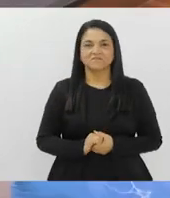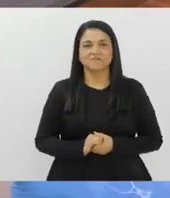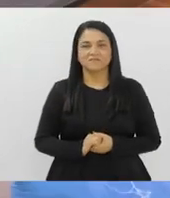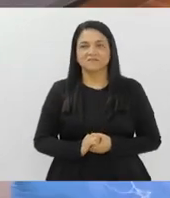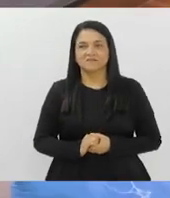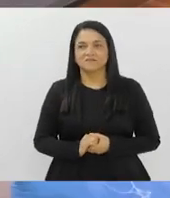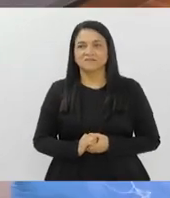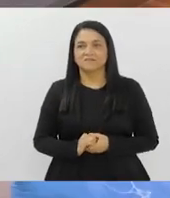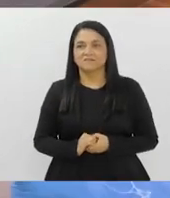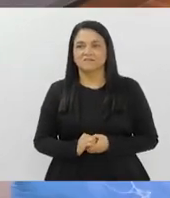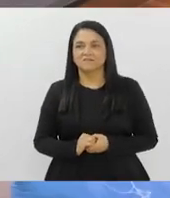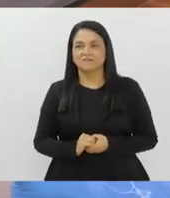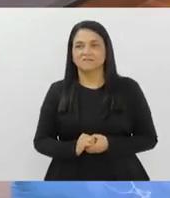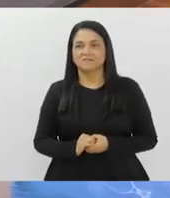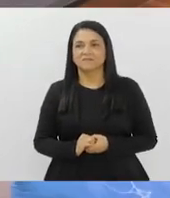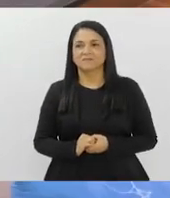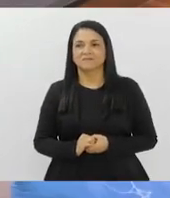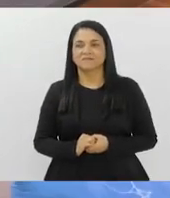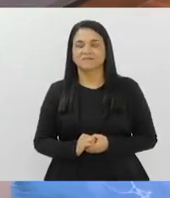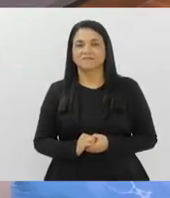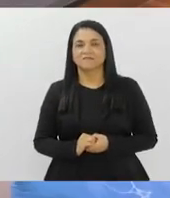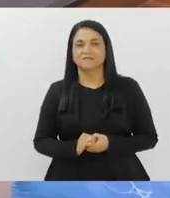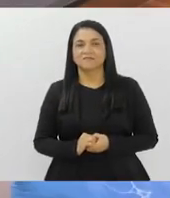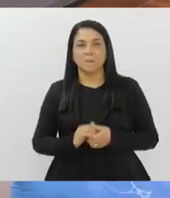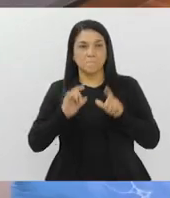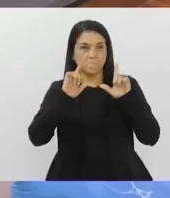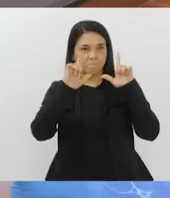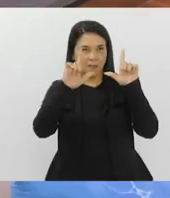Tá? Então, vai exibir aqui alguns